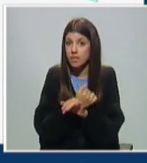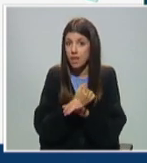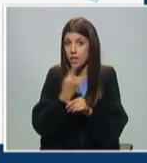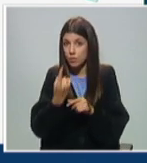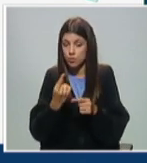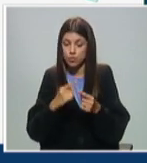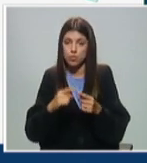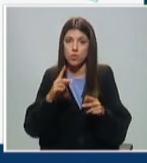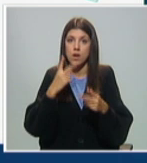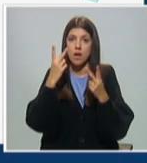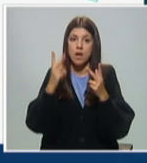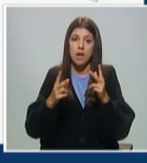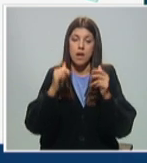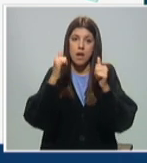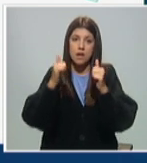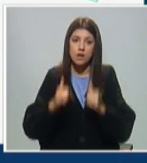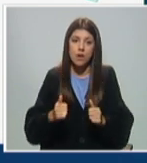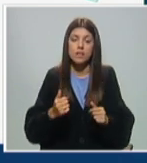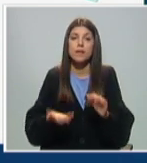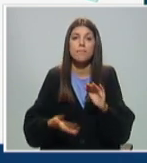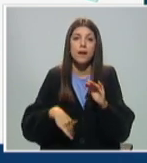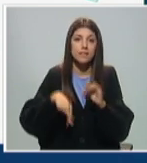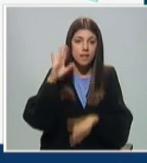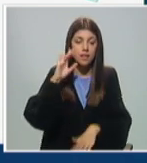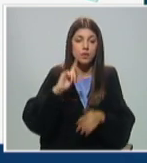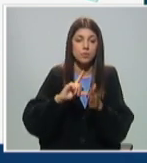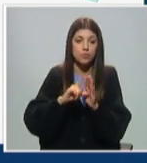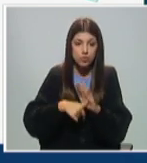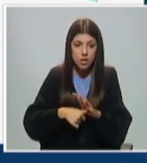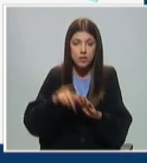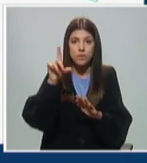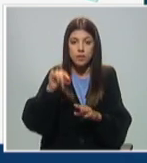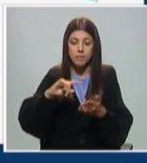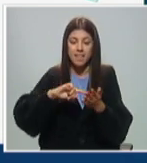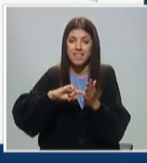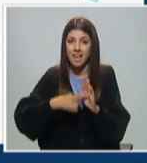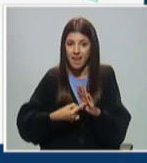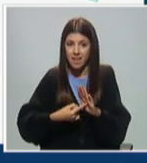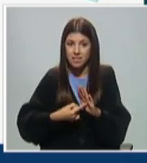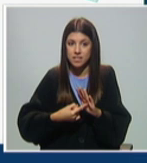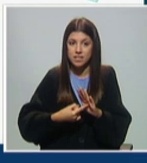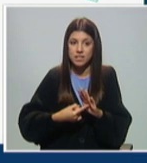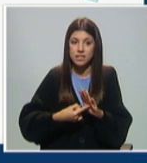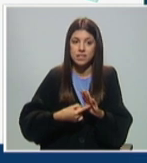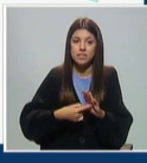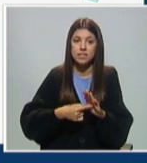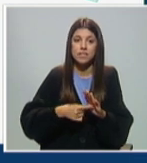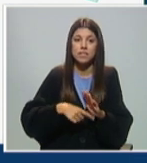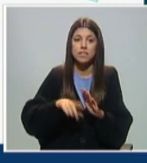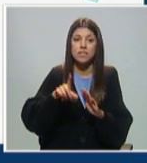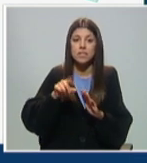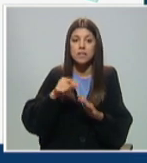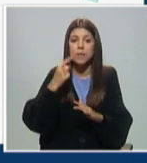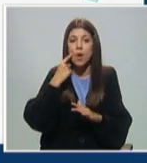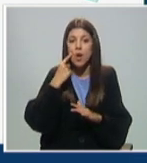da atividade 1, a nota mais alta do projeto e a nota mais alta no teste. E também operacionalizar a nossa